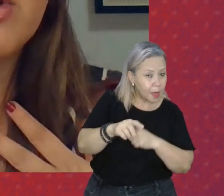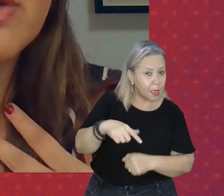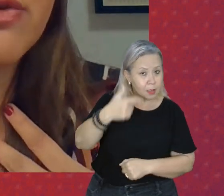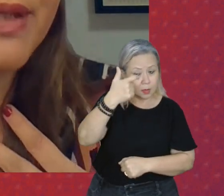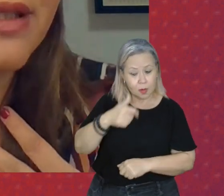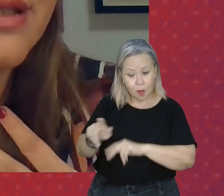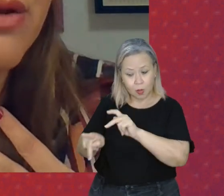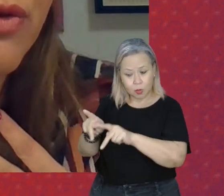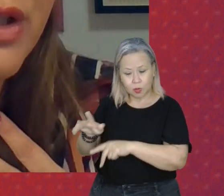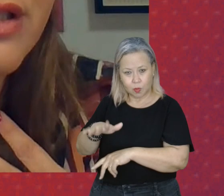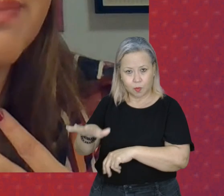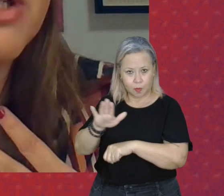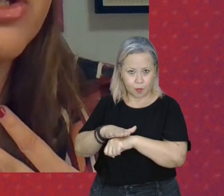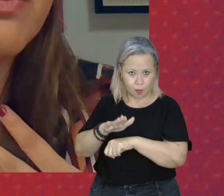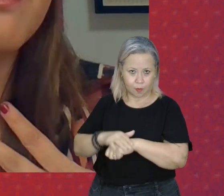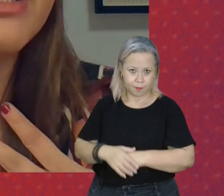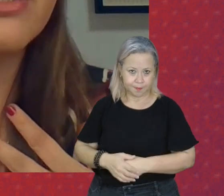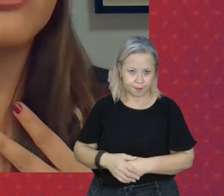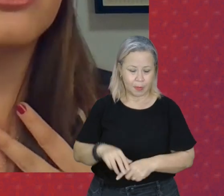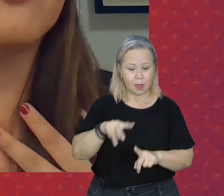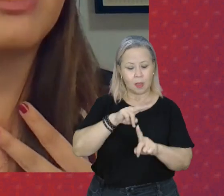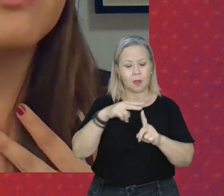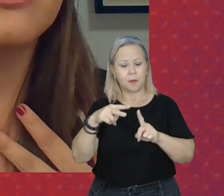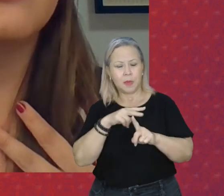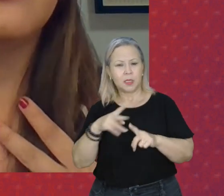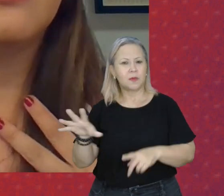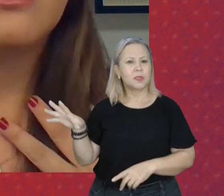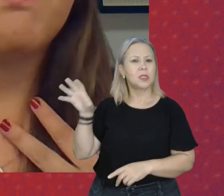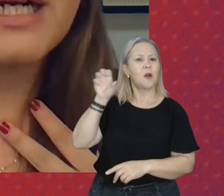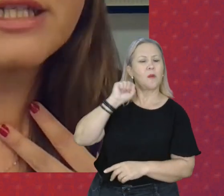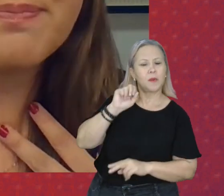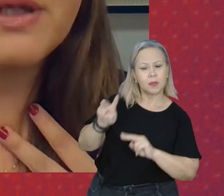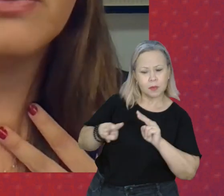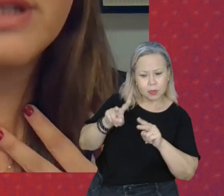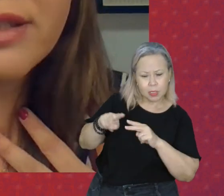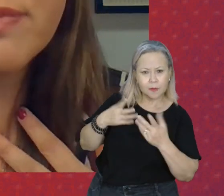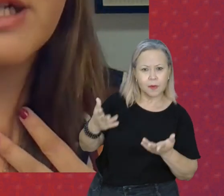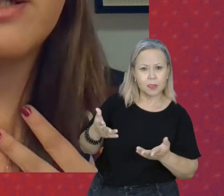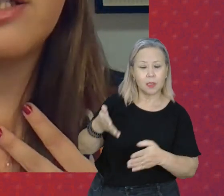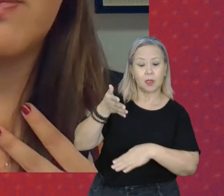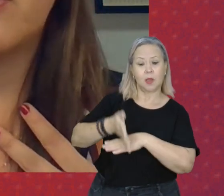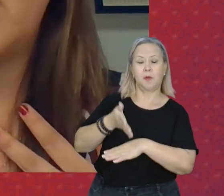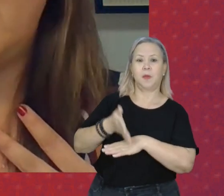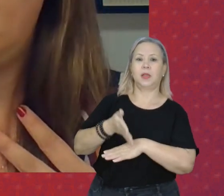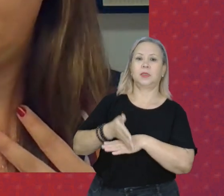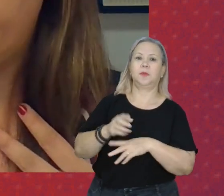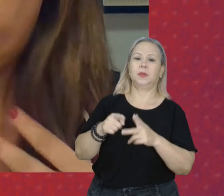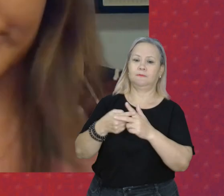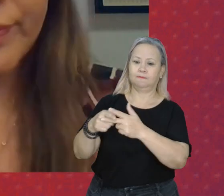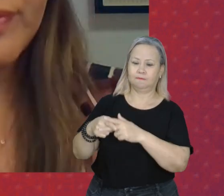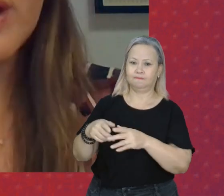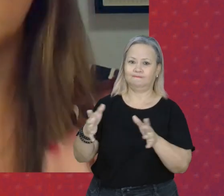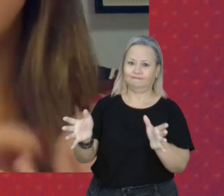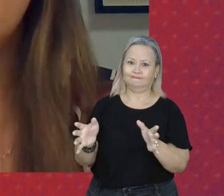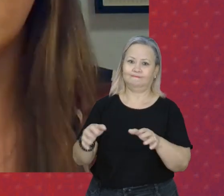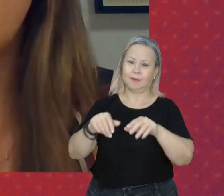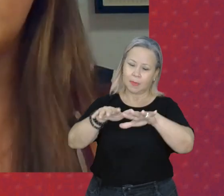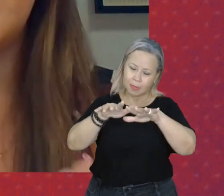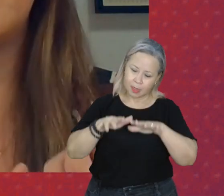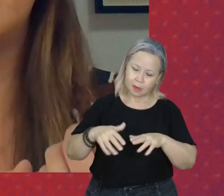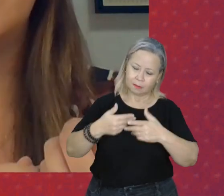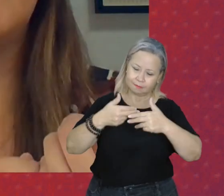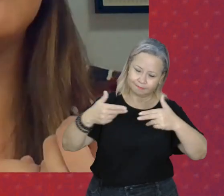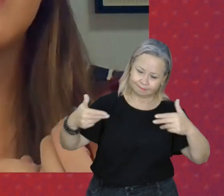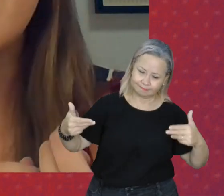nossas perspectivas vão passar a ser ouvidas a partir do momento que nós estivermos participando desses mecanismos.